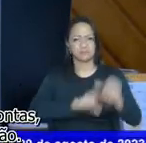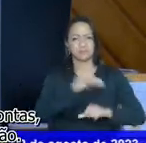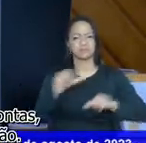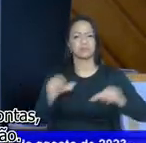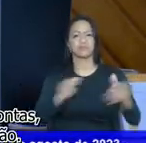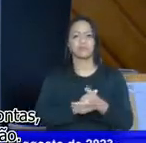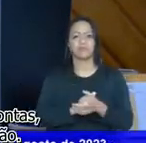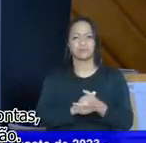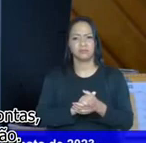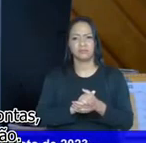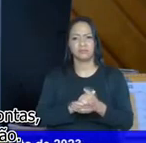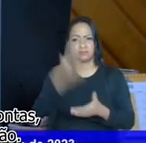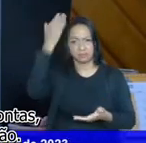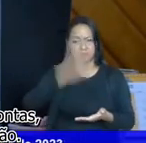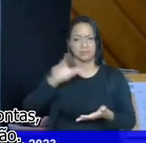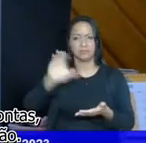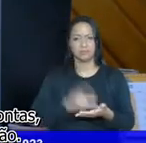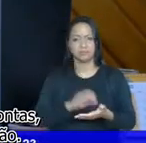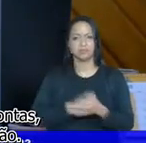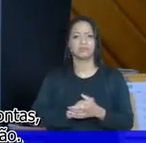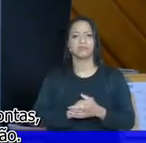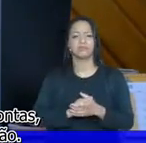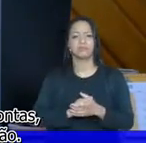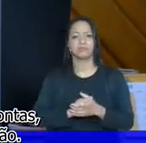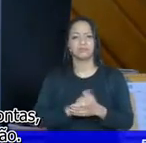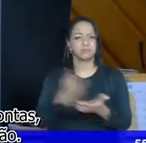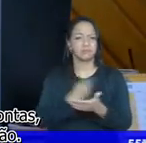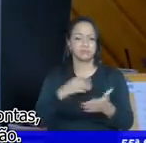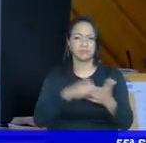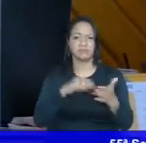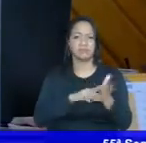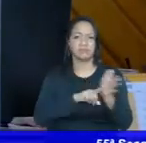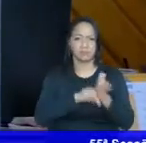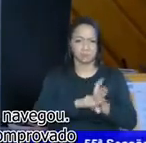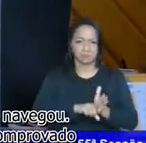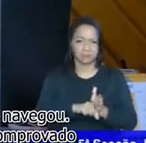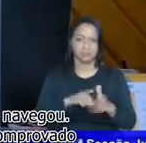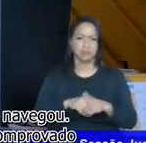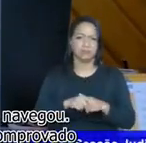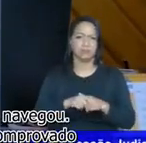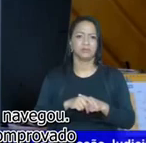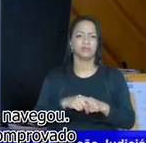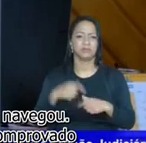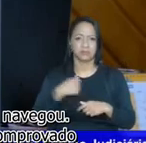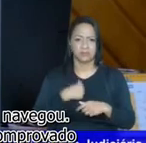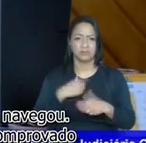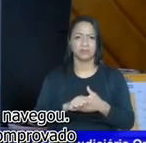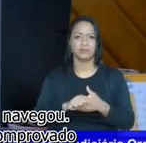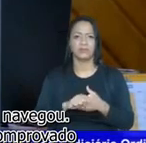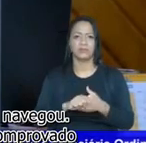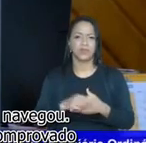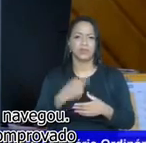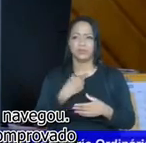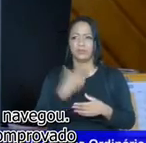como irrelevante no conjunto da prestação de contas, ou seja, é aquele erro que não impede a fiscalização. No caso, eu estou de mãos